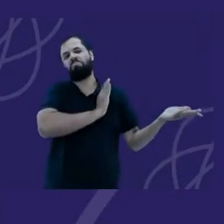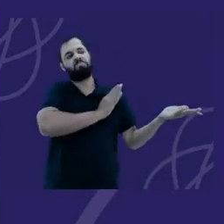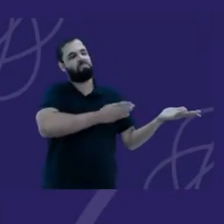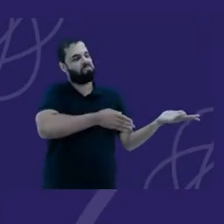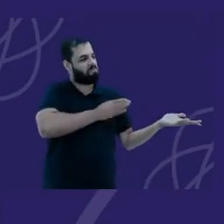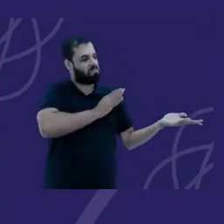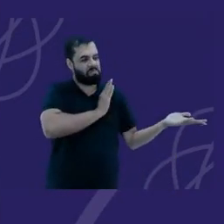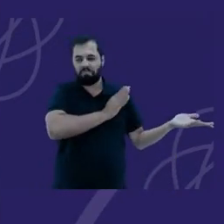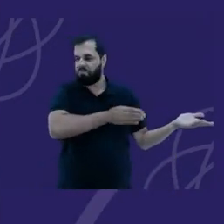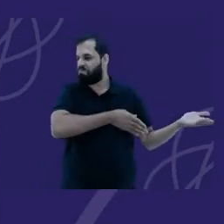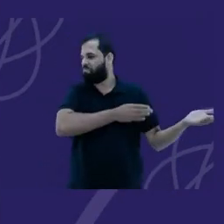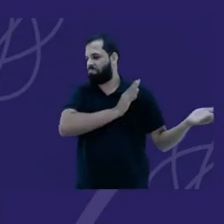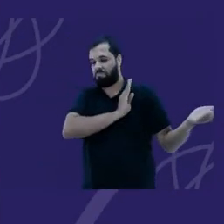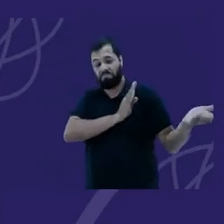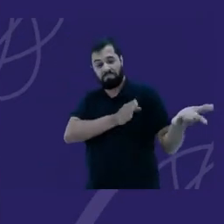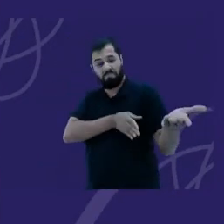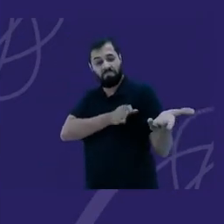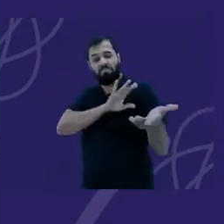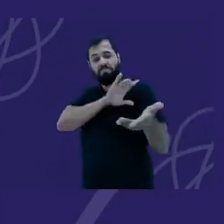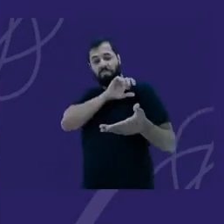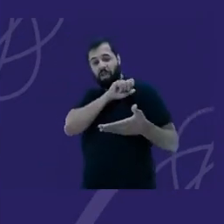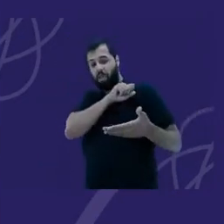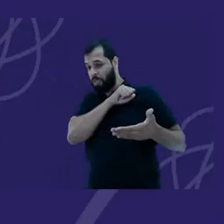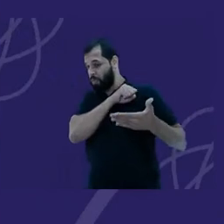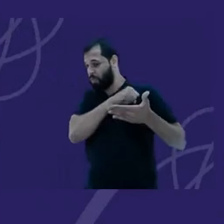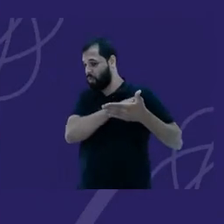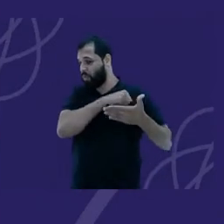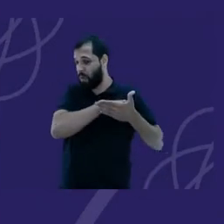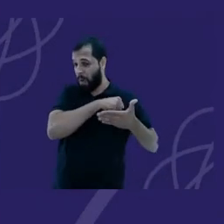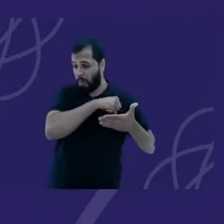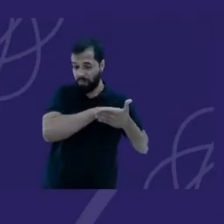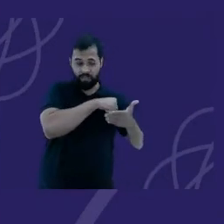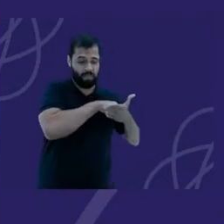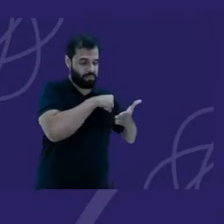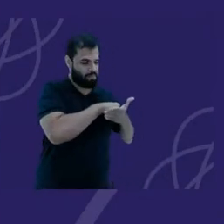coração, não sei porquê,